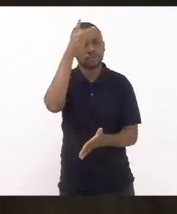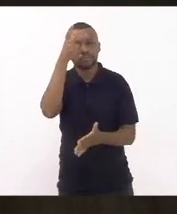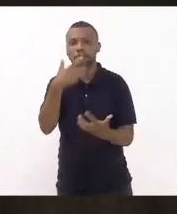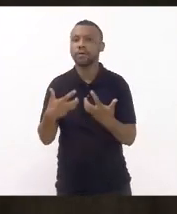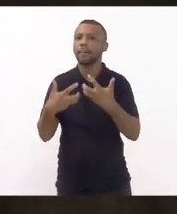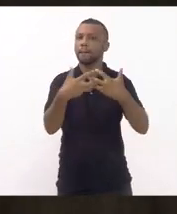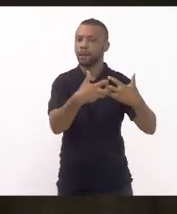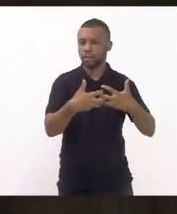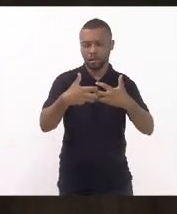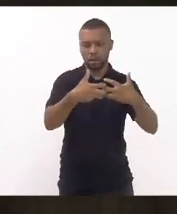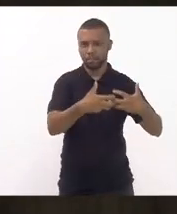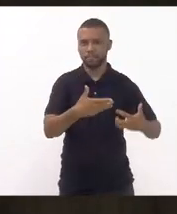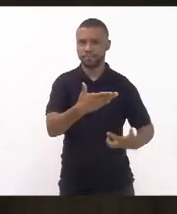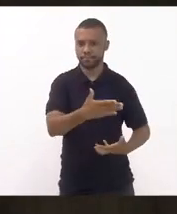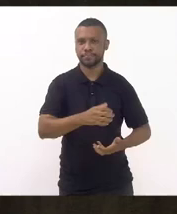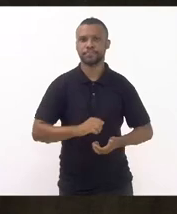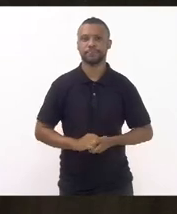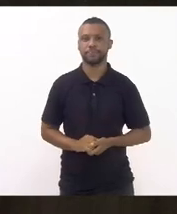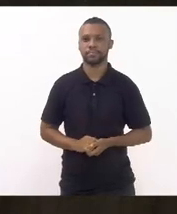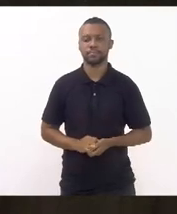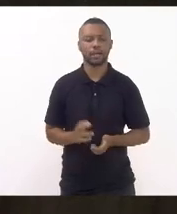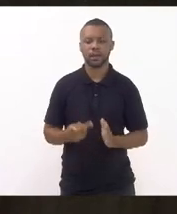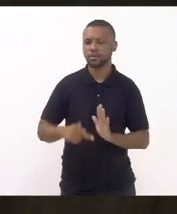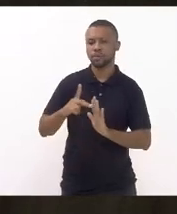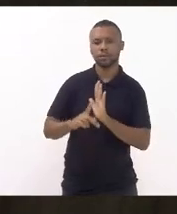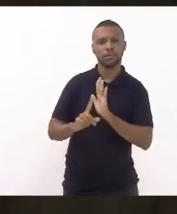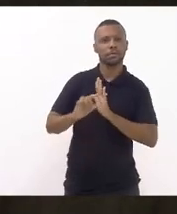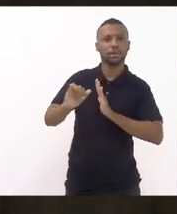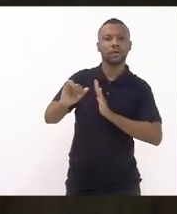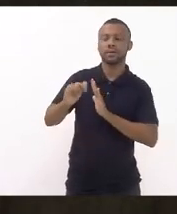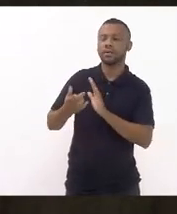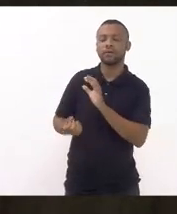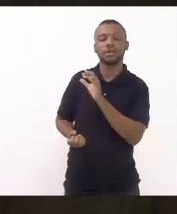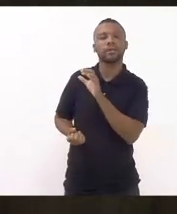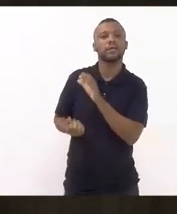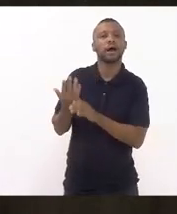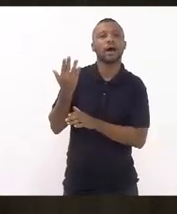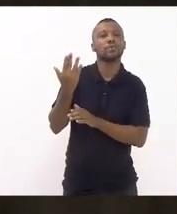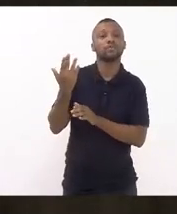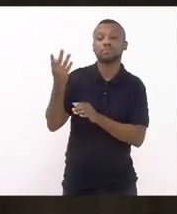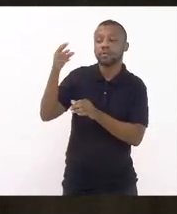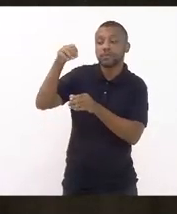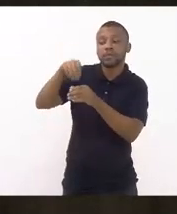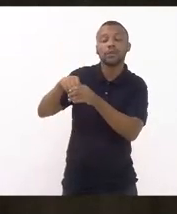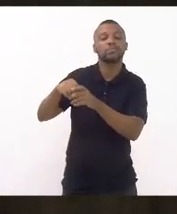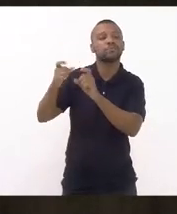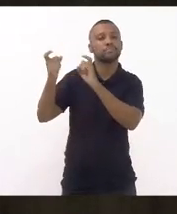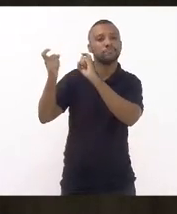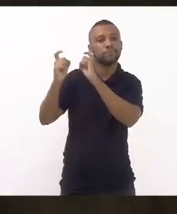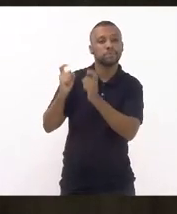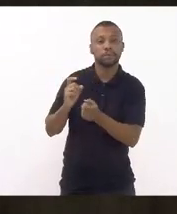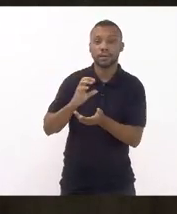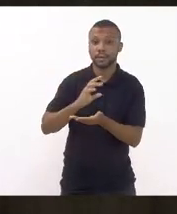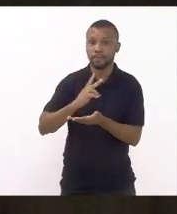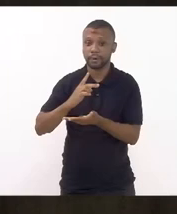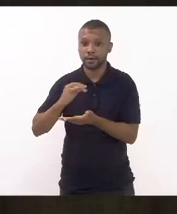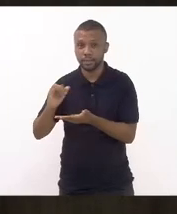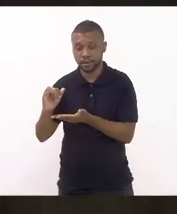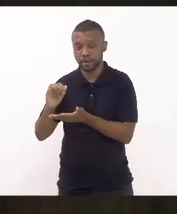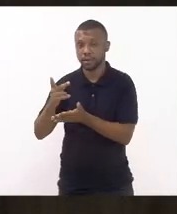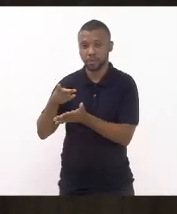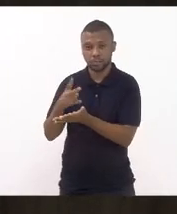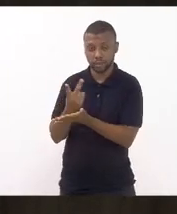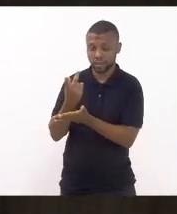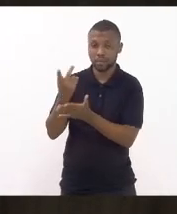Petrópolis. Esse projeto de lei nasceu numa CPI da catástrofe da região